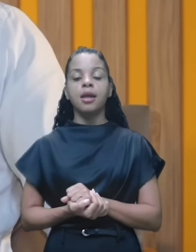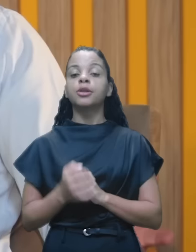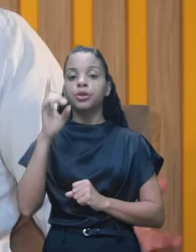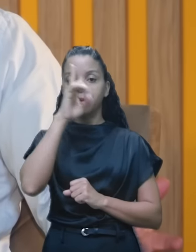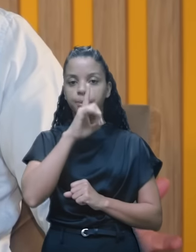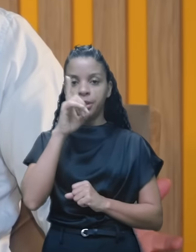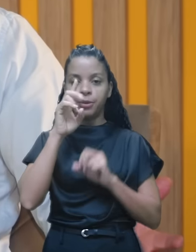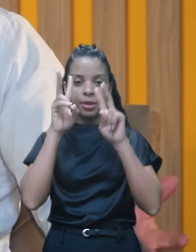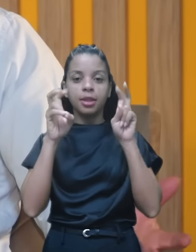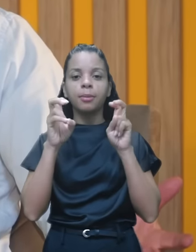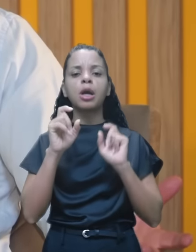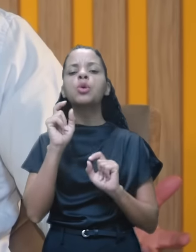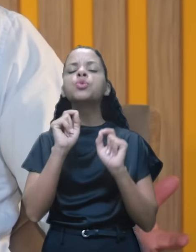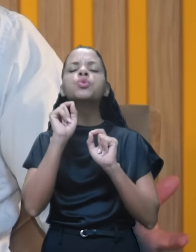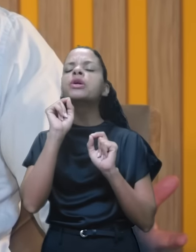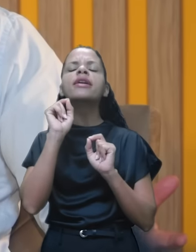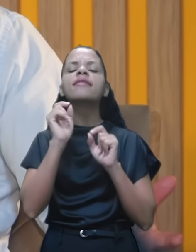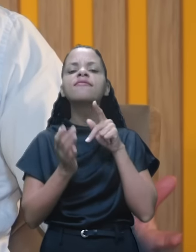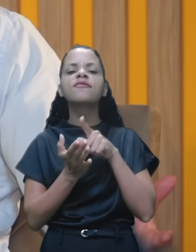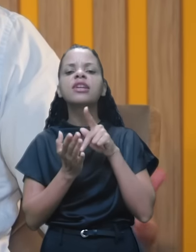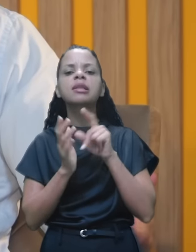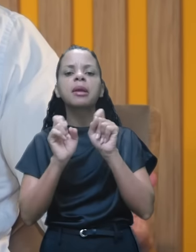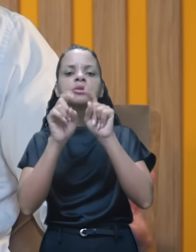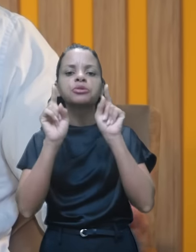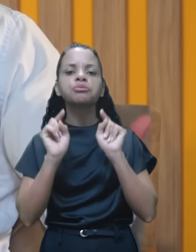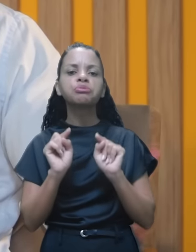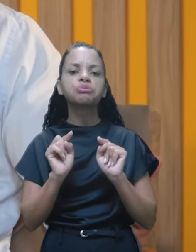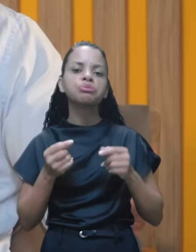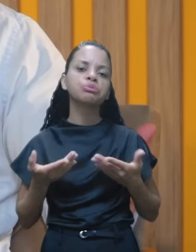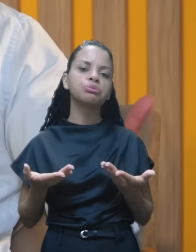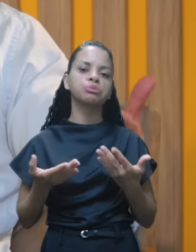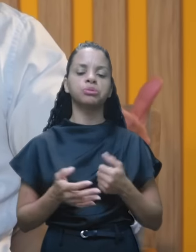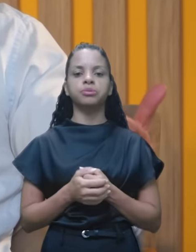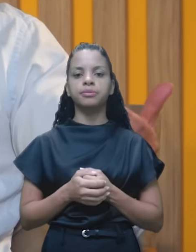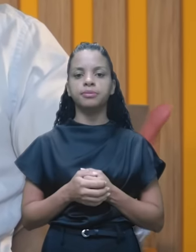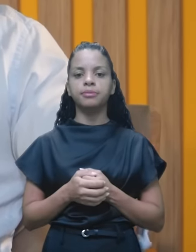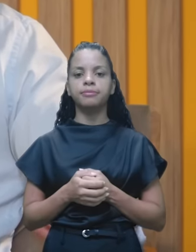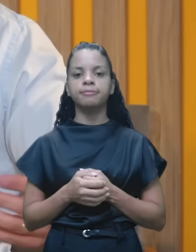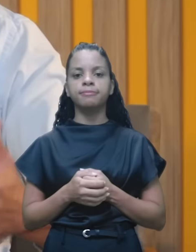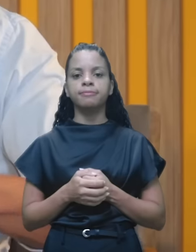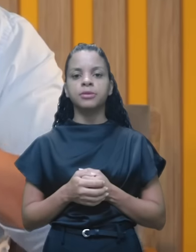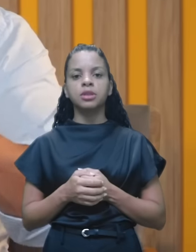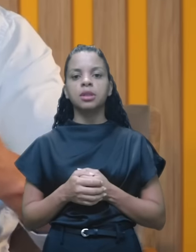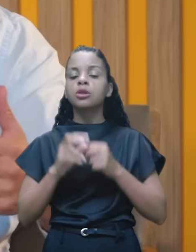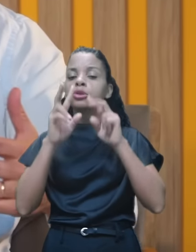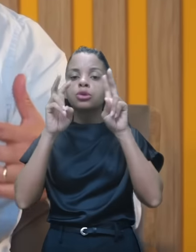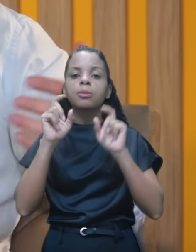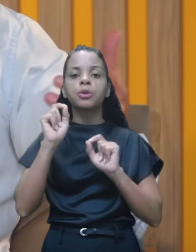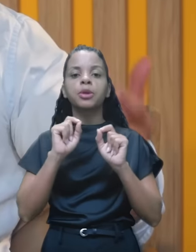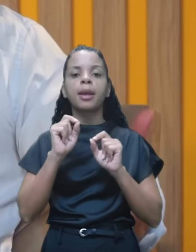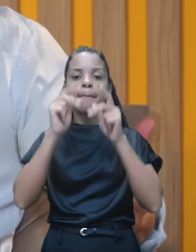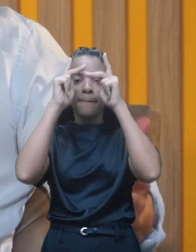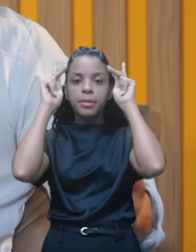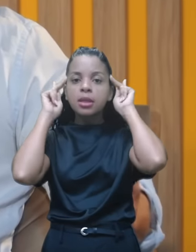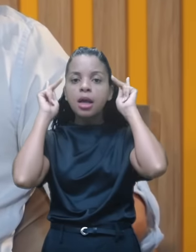que é verdade? E eu pergunto, pastor Wesley, sobre o que Pilatos e Jesus conversaram em